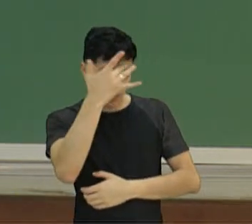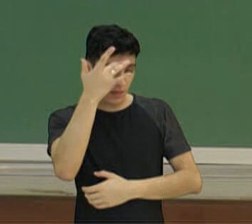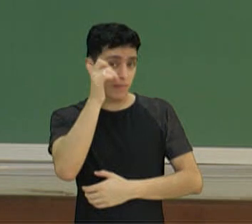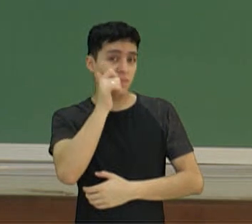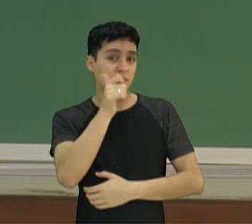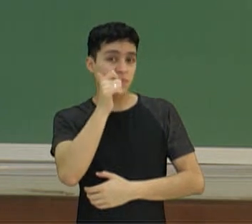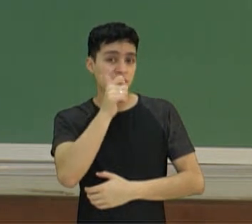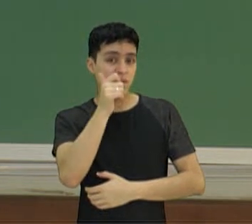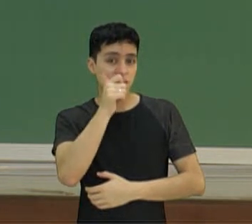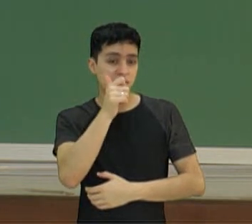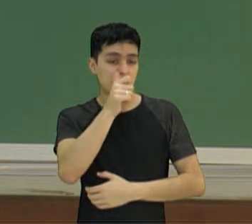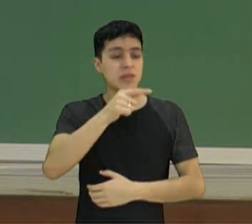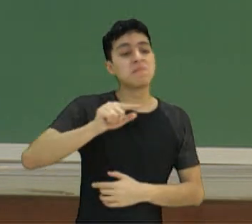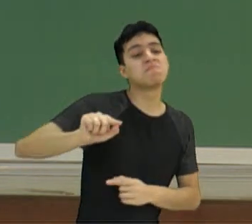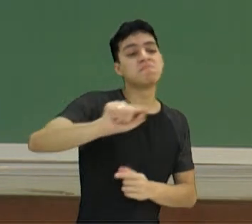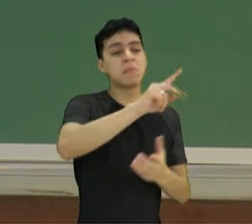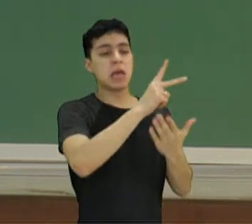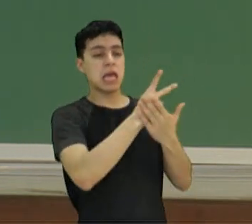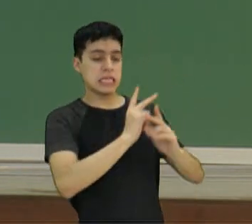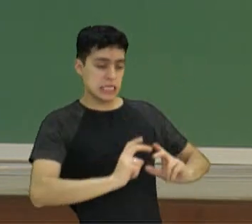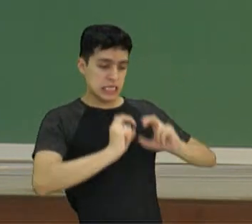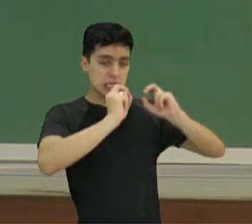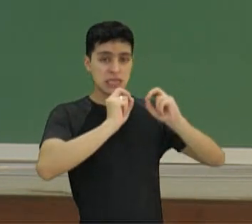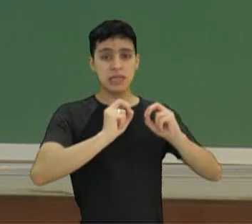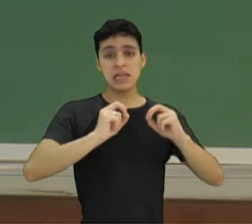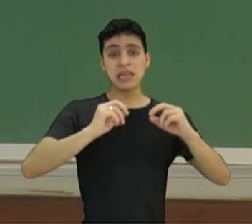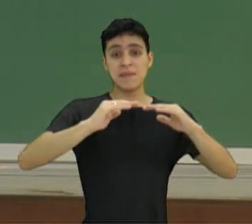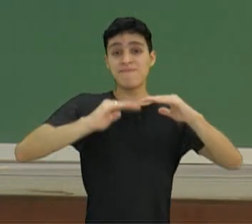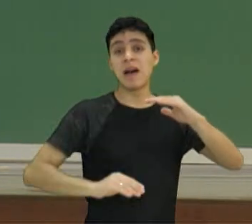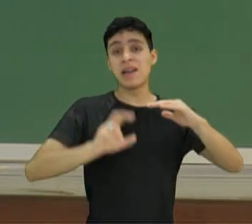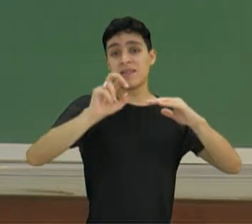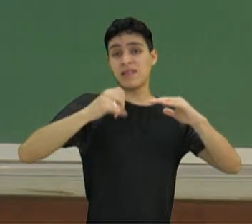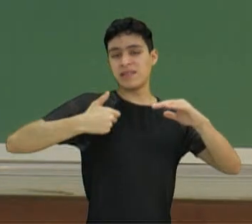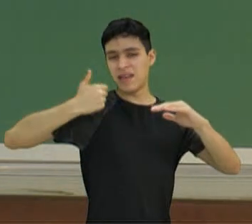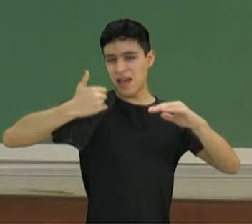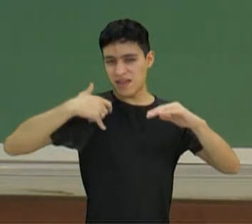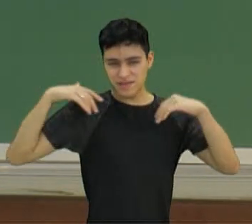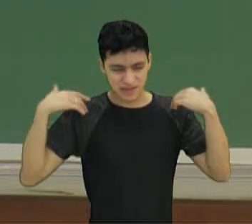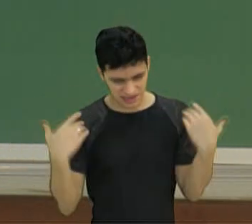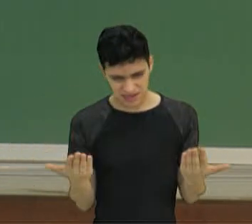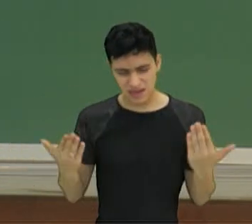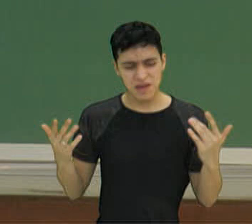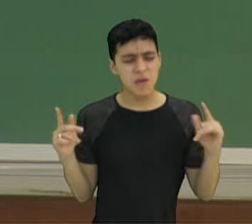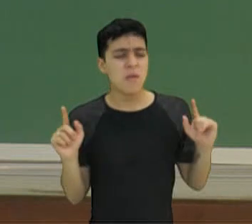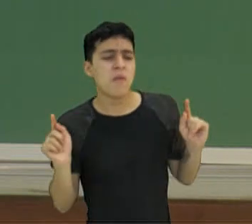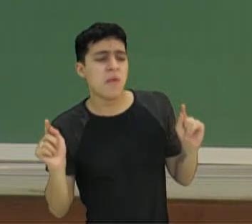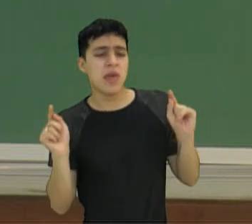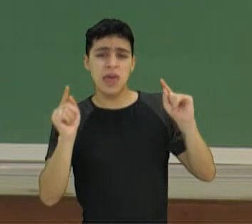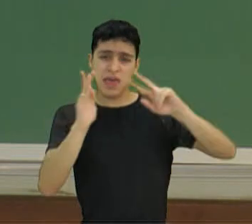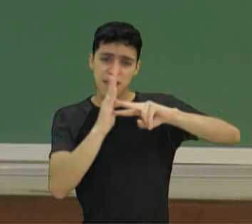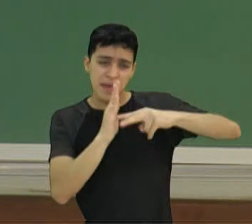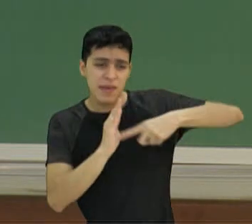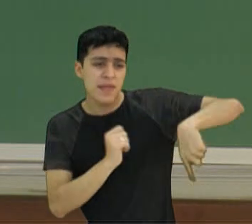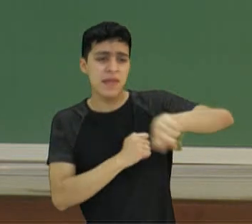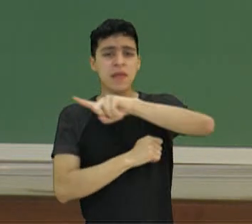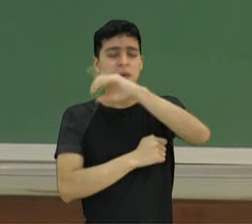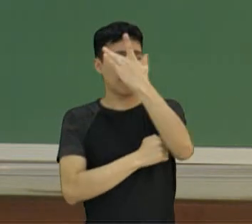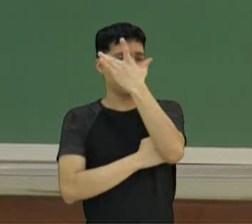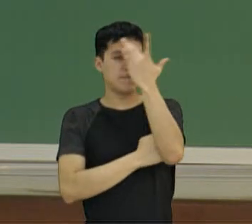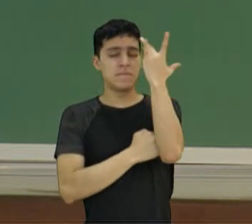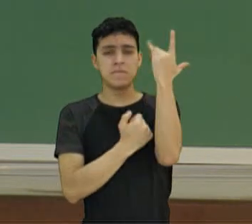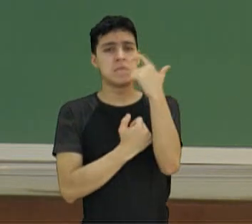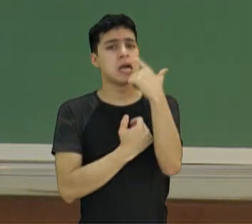que desenvolvem o câncer têm menos de 50 anos de idade. Então são pessoas muito novas. Não é